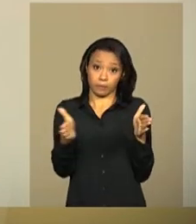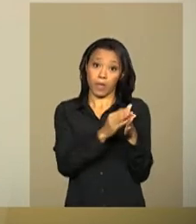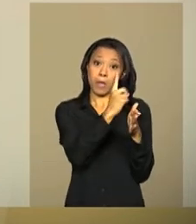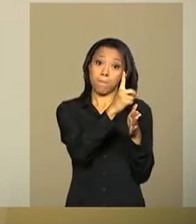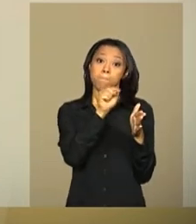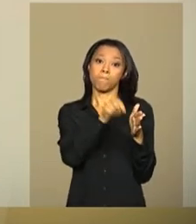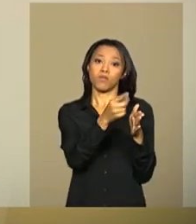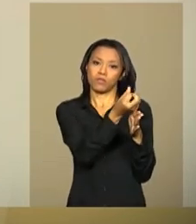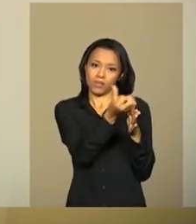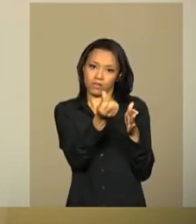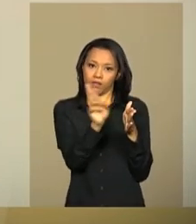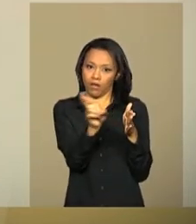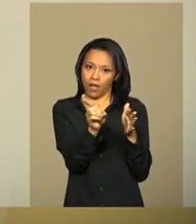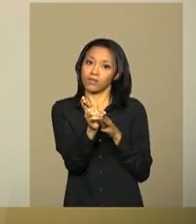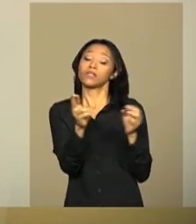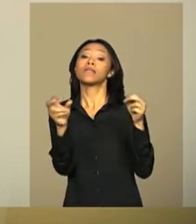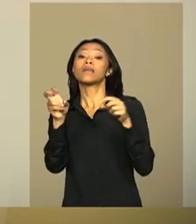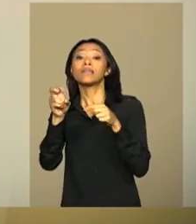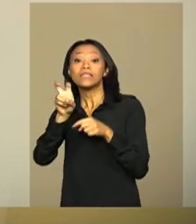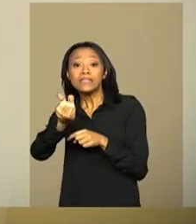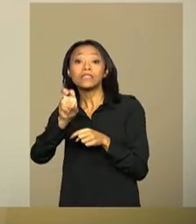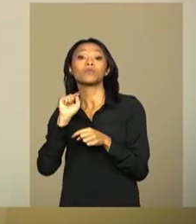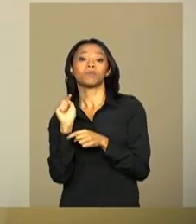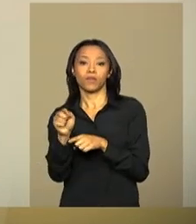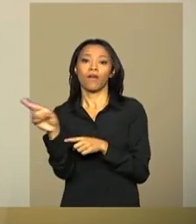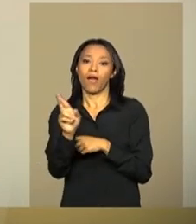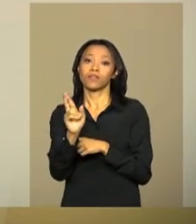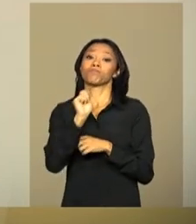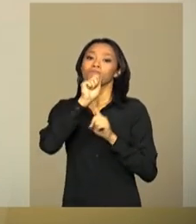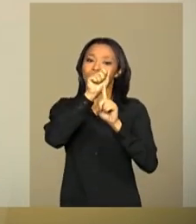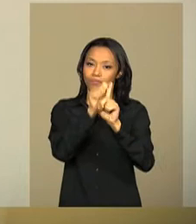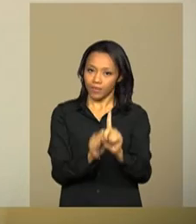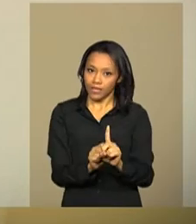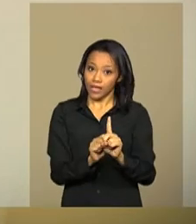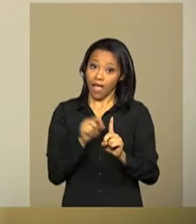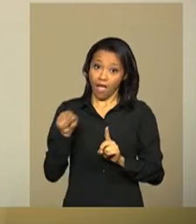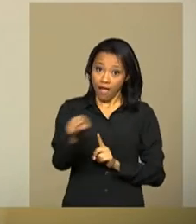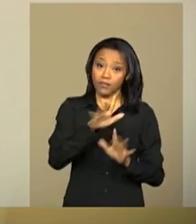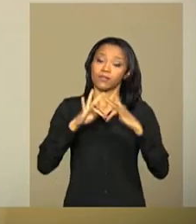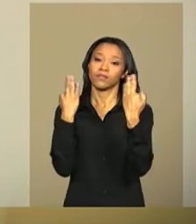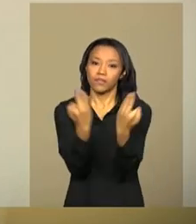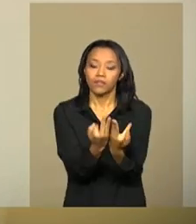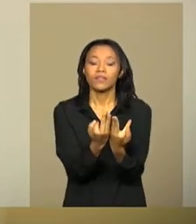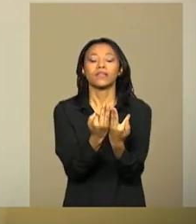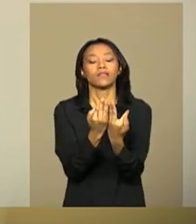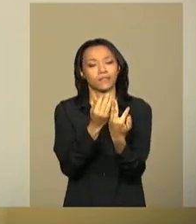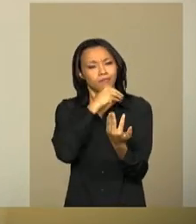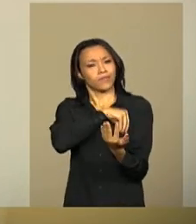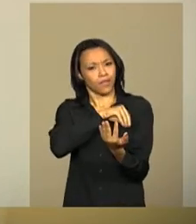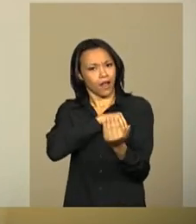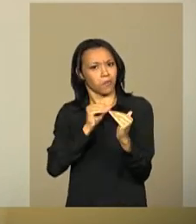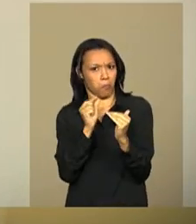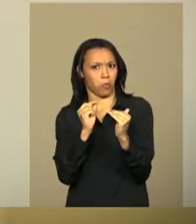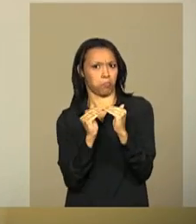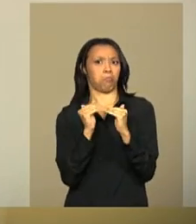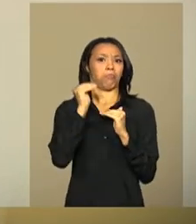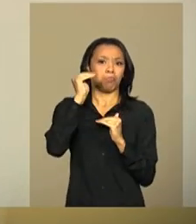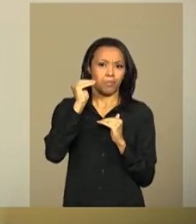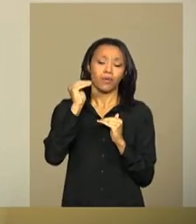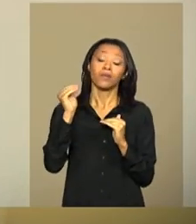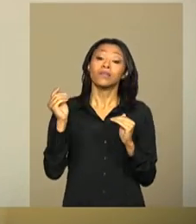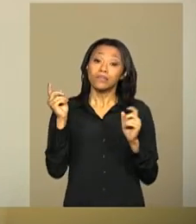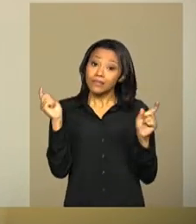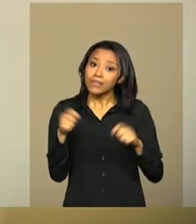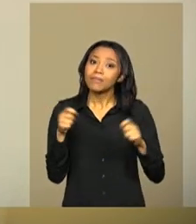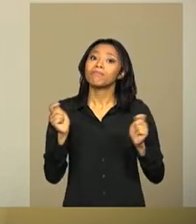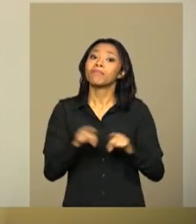r$ 1600 e cinco mil reais por mês essas famílias mesmo com uma renda um pouco maior também